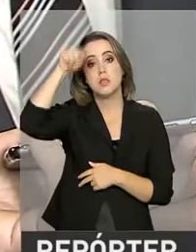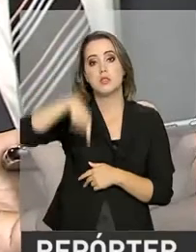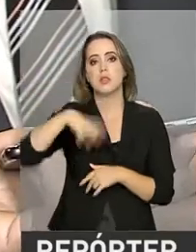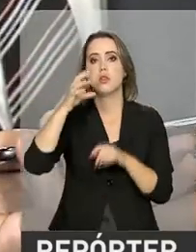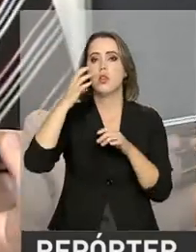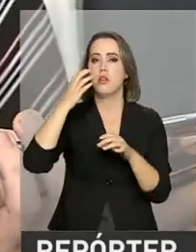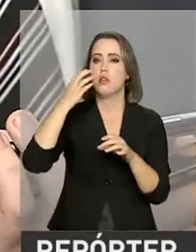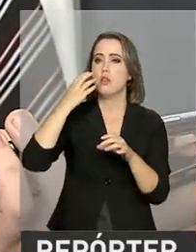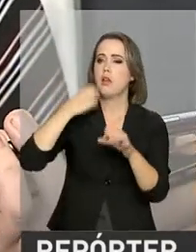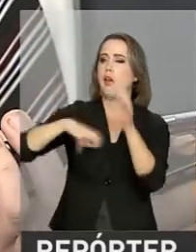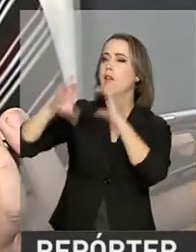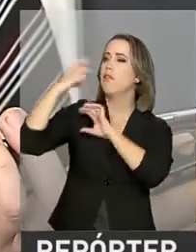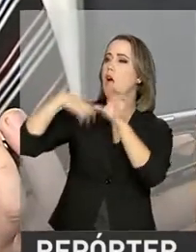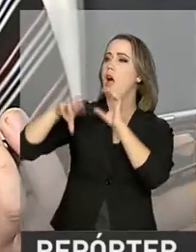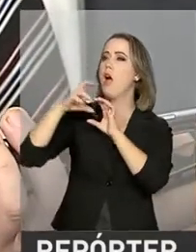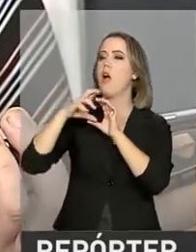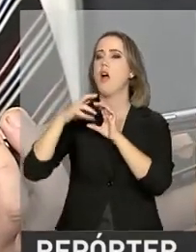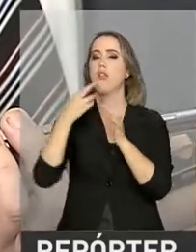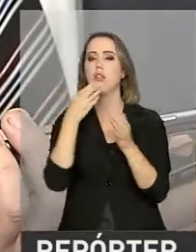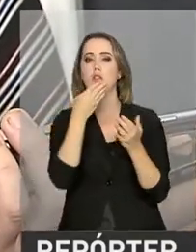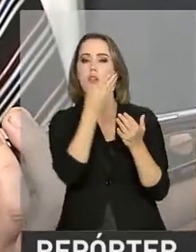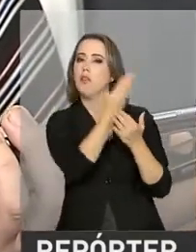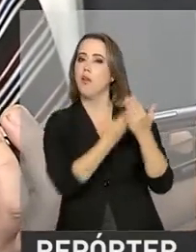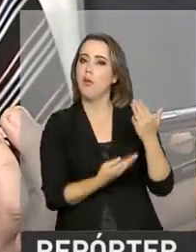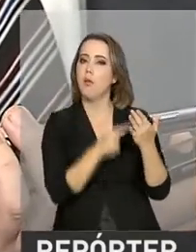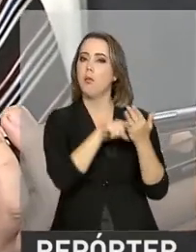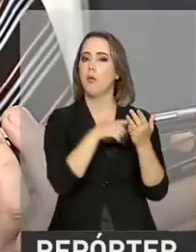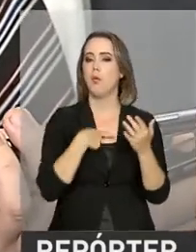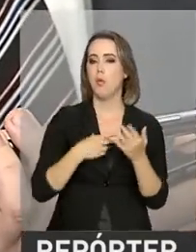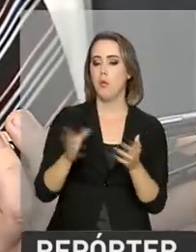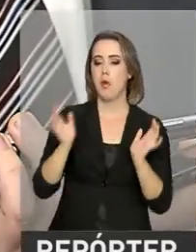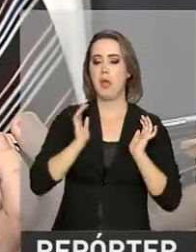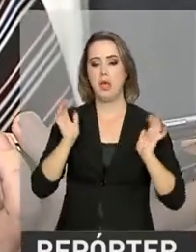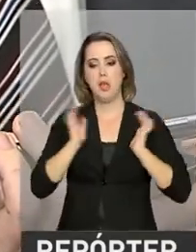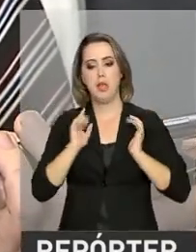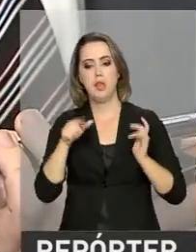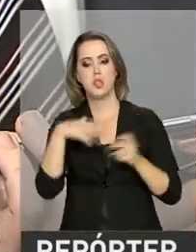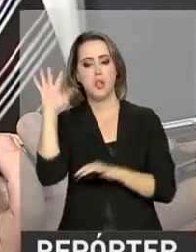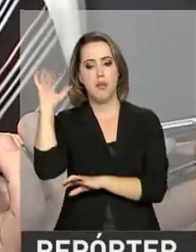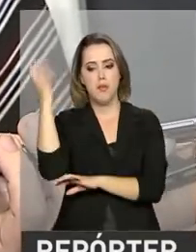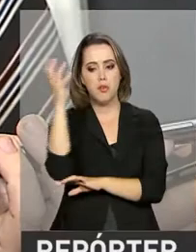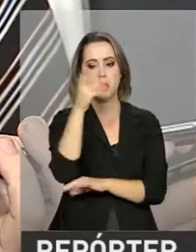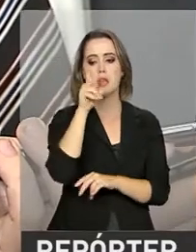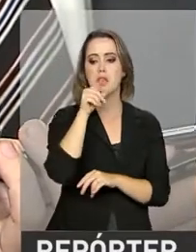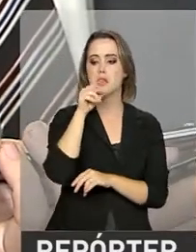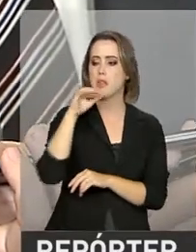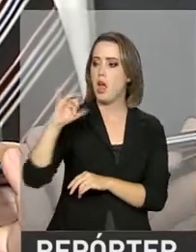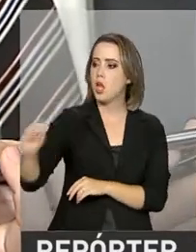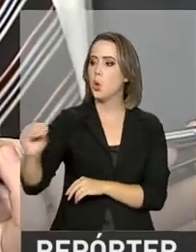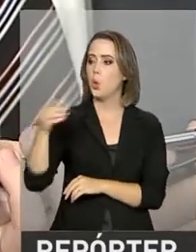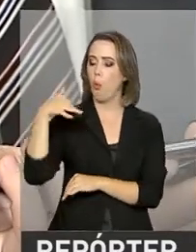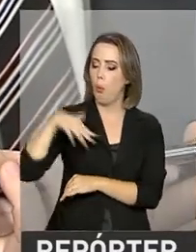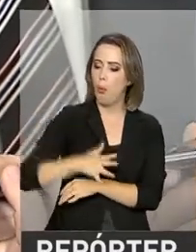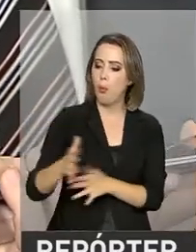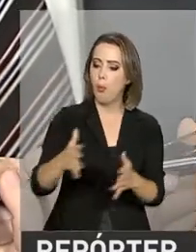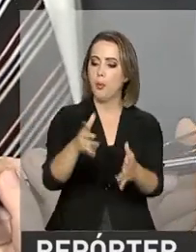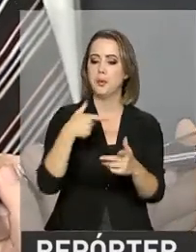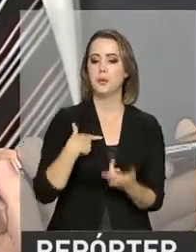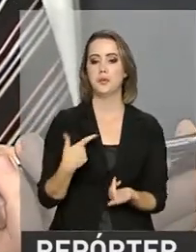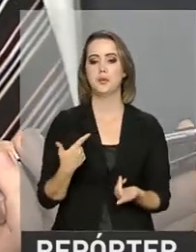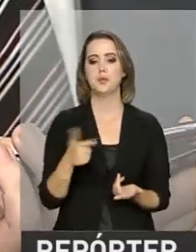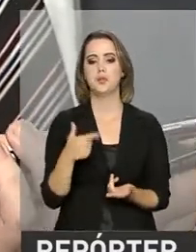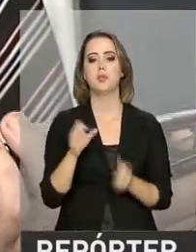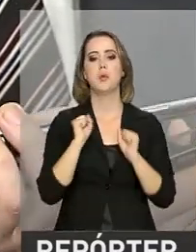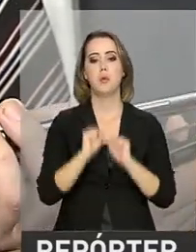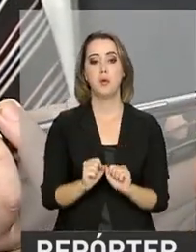em prosa e verso pelas suas riquezas, pelos seus minérios, suas florestas, seus rios, etc., que sem dúvida